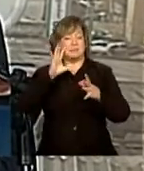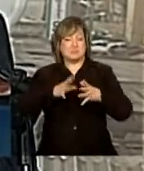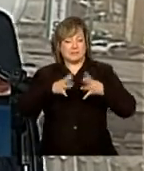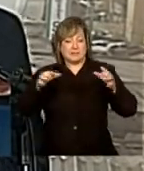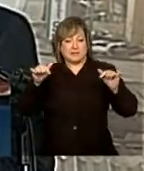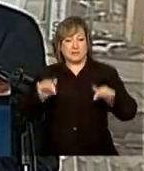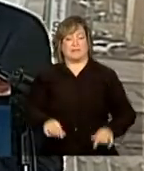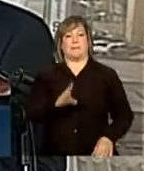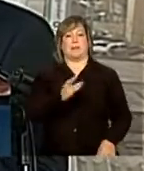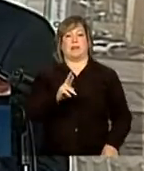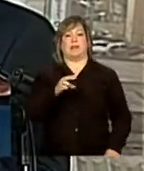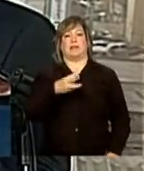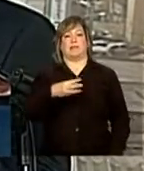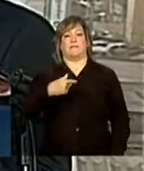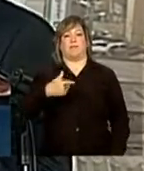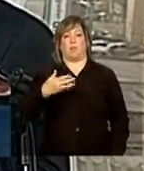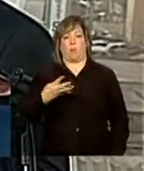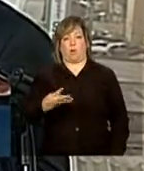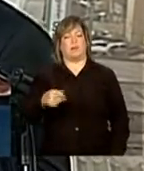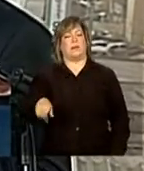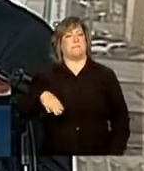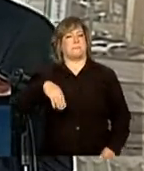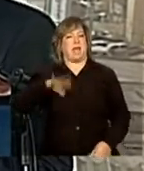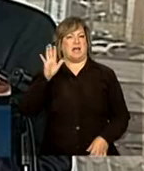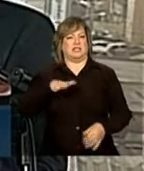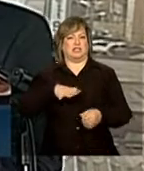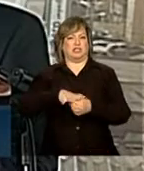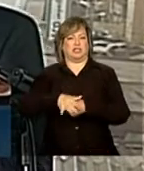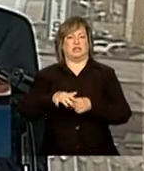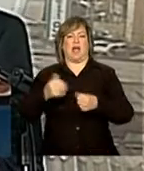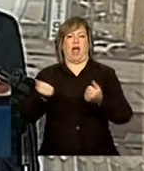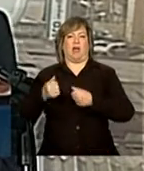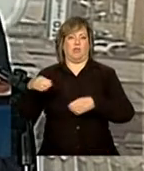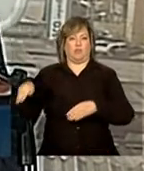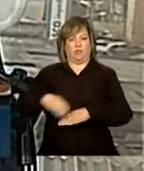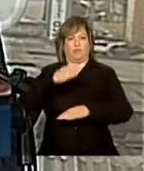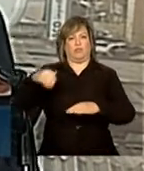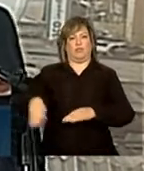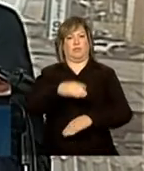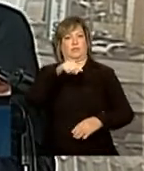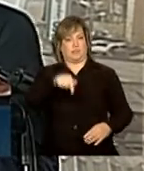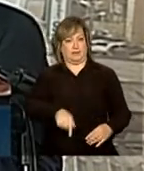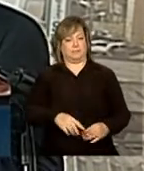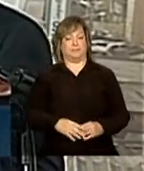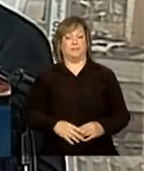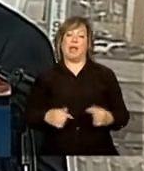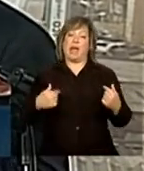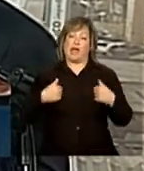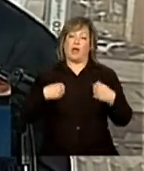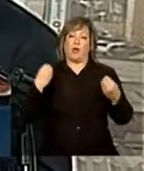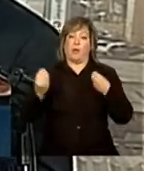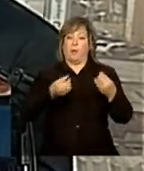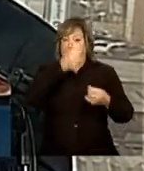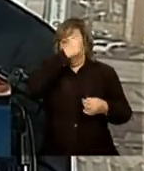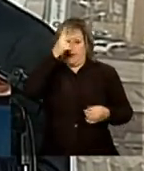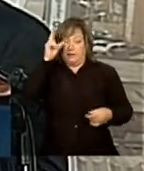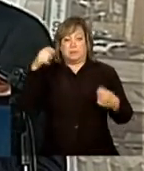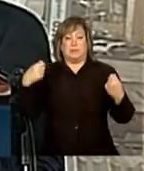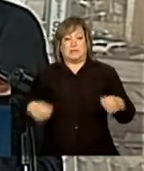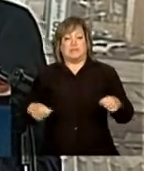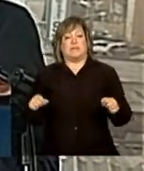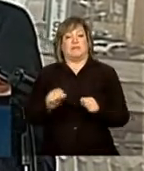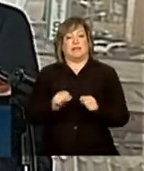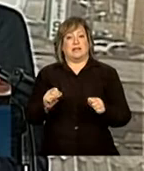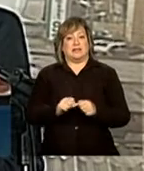na BR-324. Eu, como prefeito, tive que adotar uma medida restritiva para